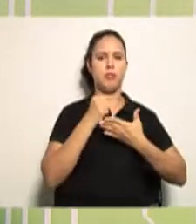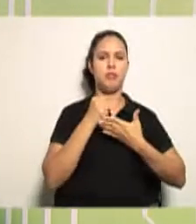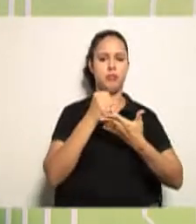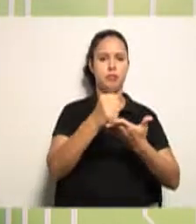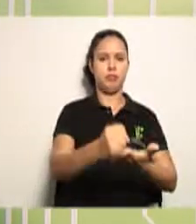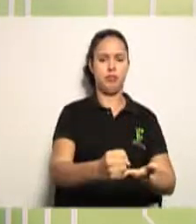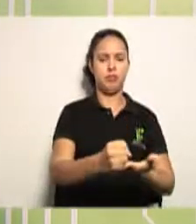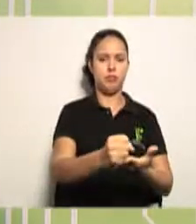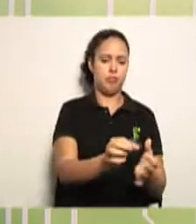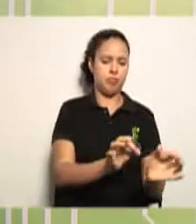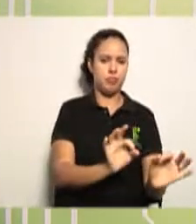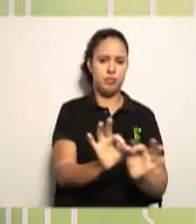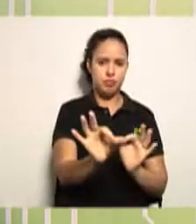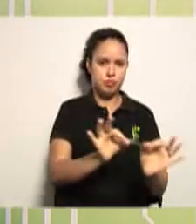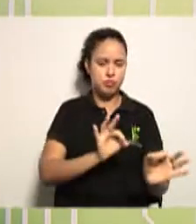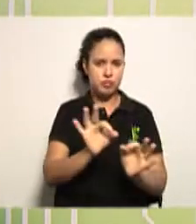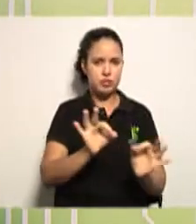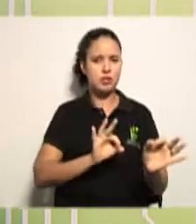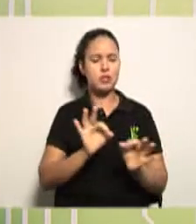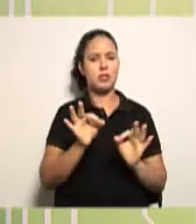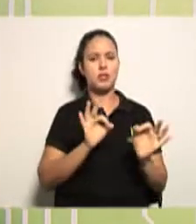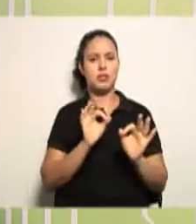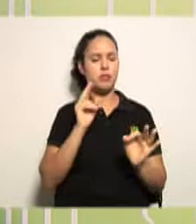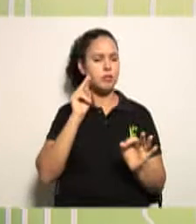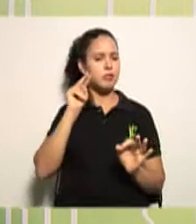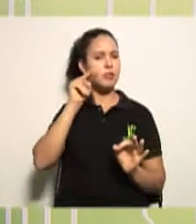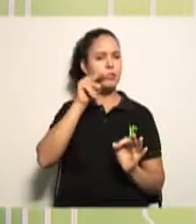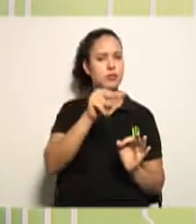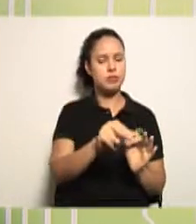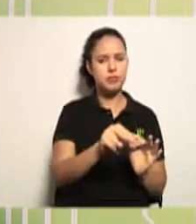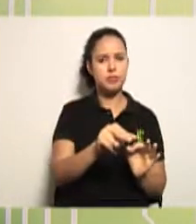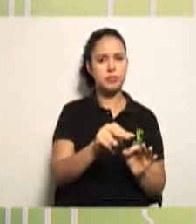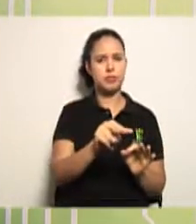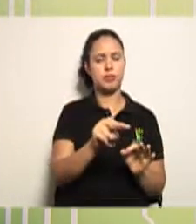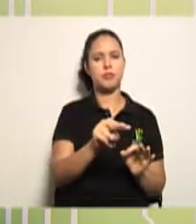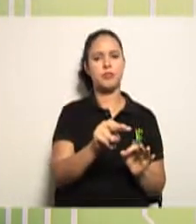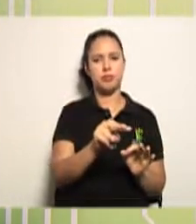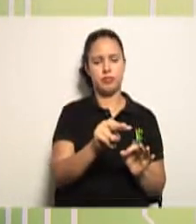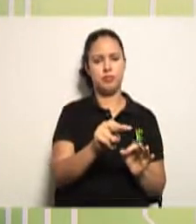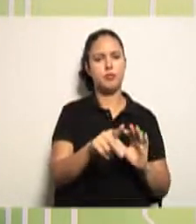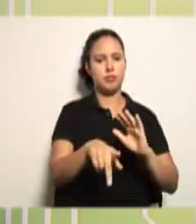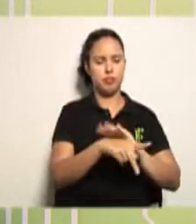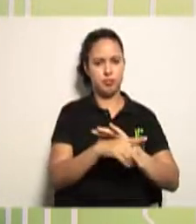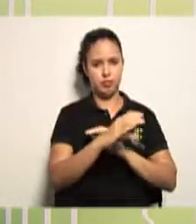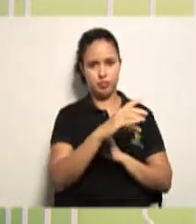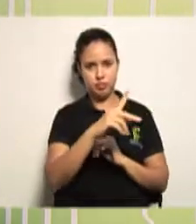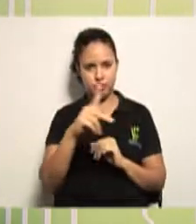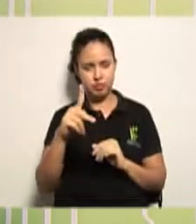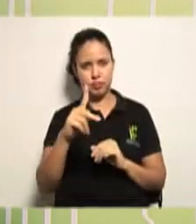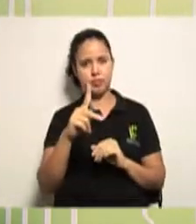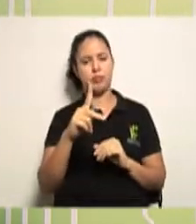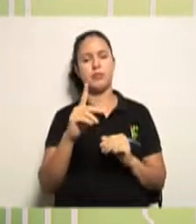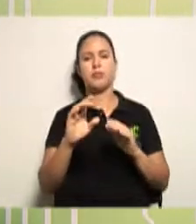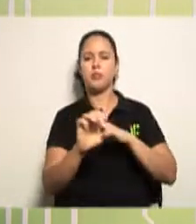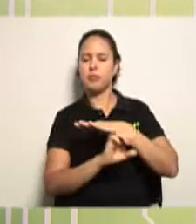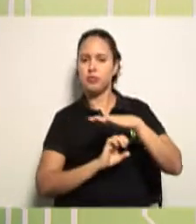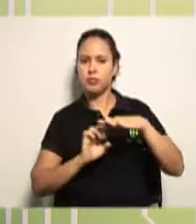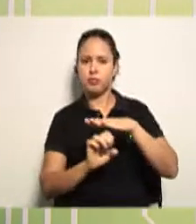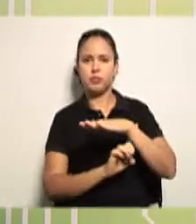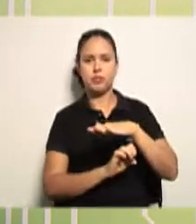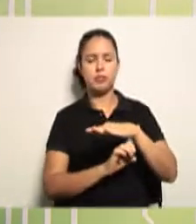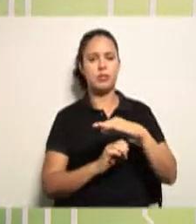gente organize melhor e tenha uma visão melhor da nossa organização. Quando eu olho para os meus recursos